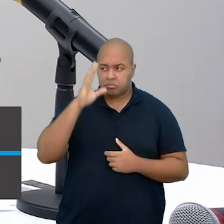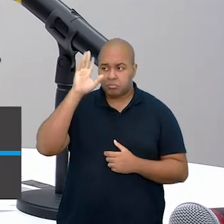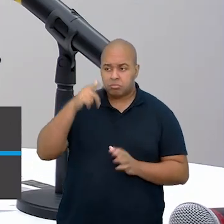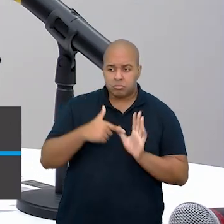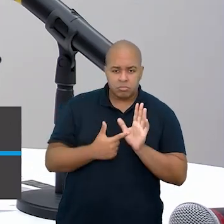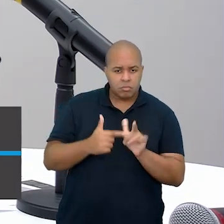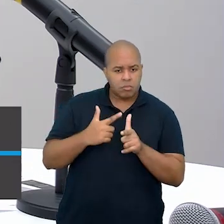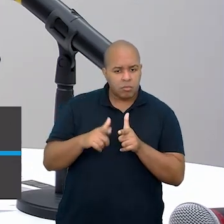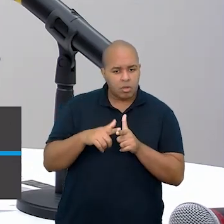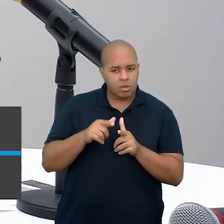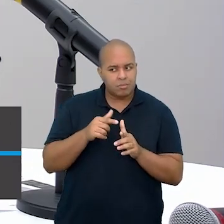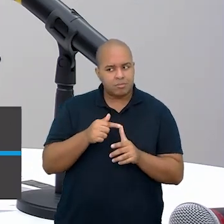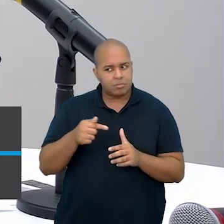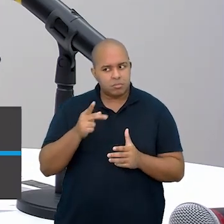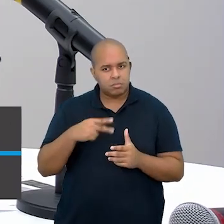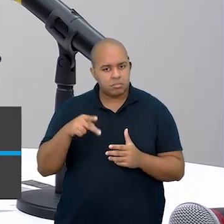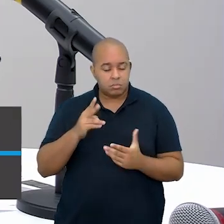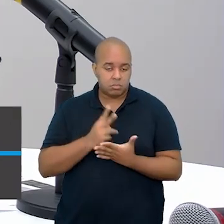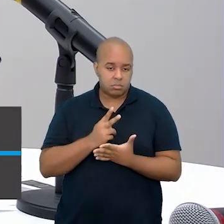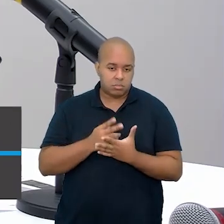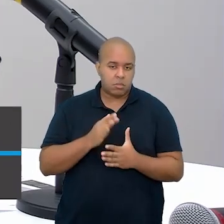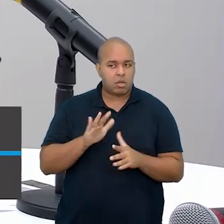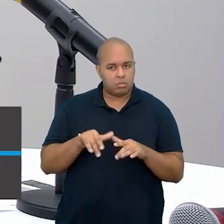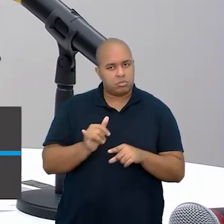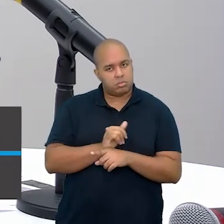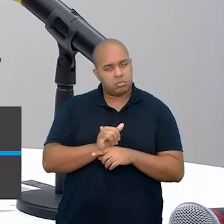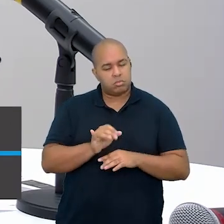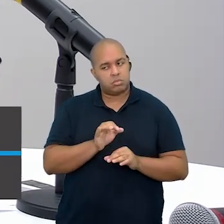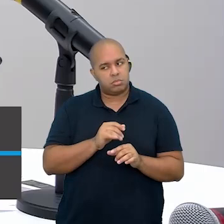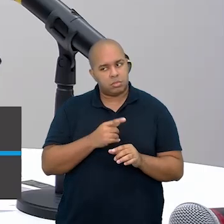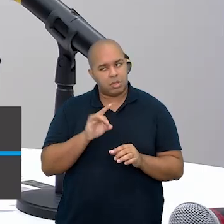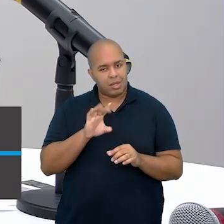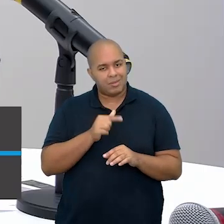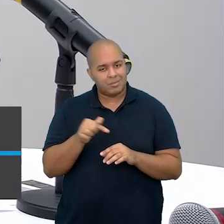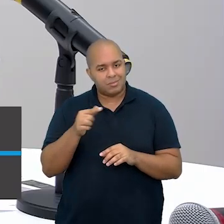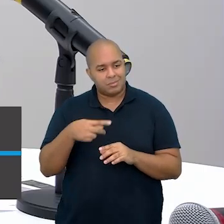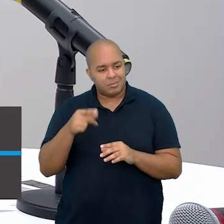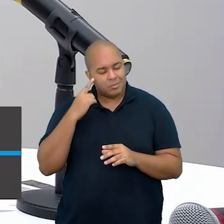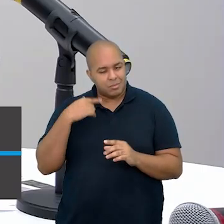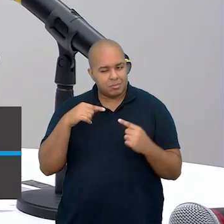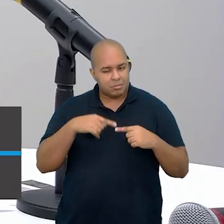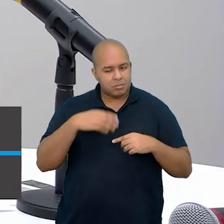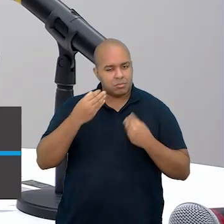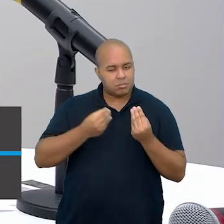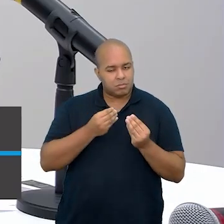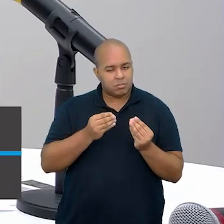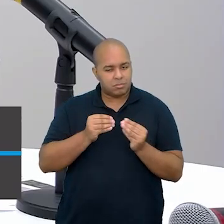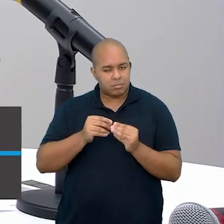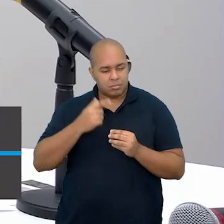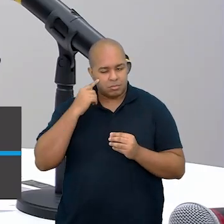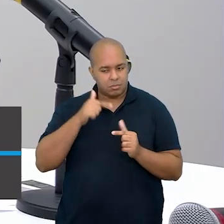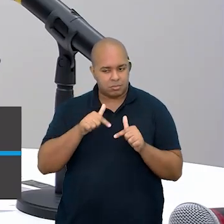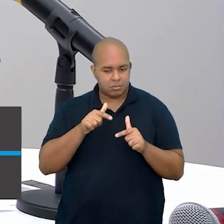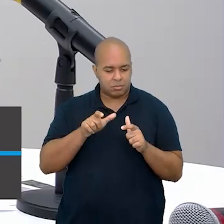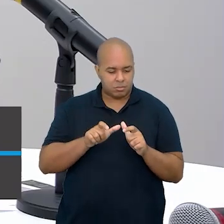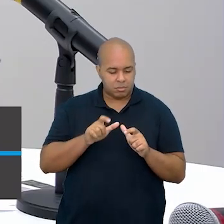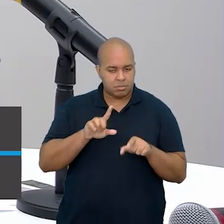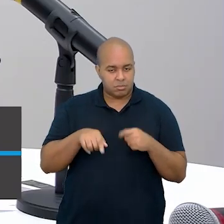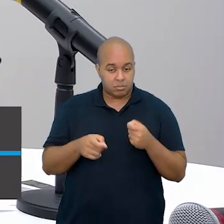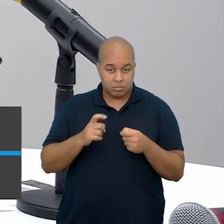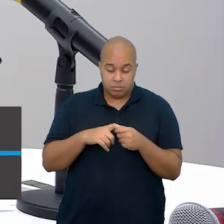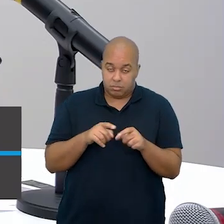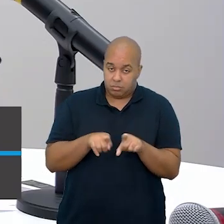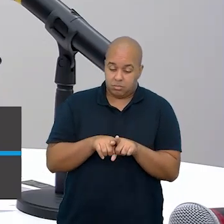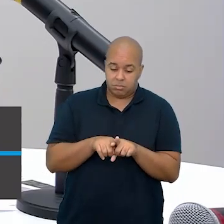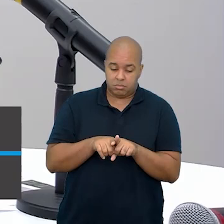resolução de problemas semanais. Então, uma estratégia semanal aí, né? Envolvendo conceitos trabalhados na semana e